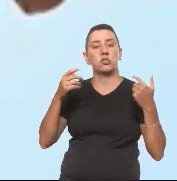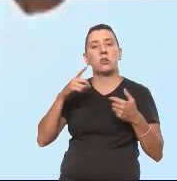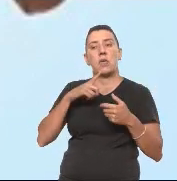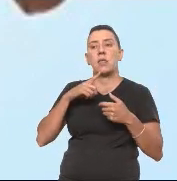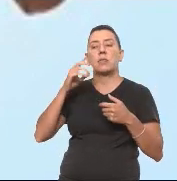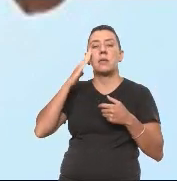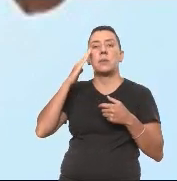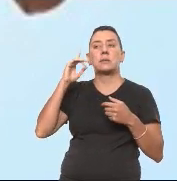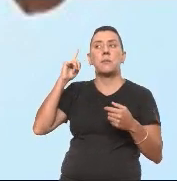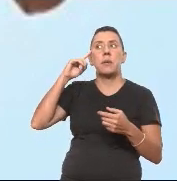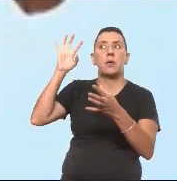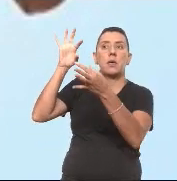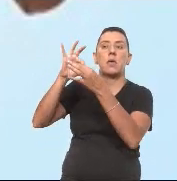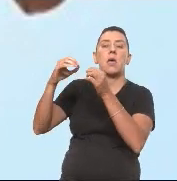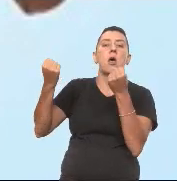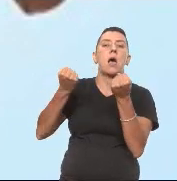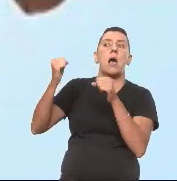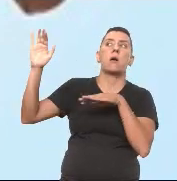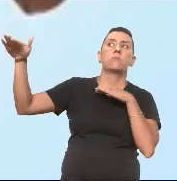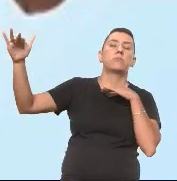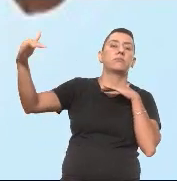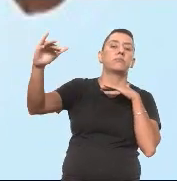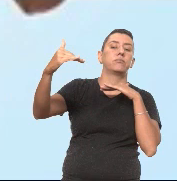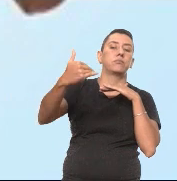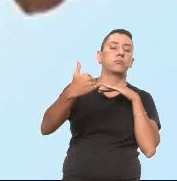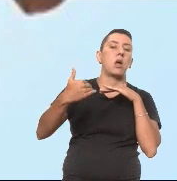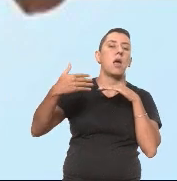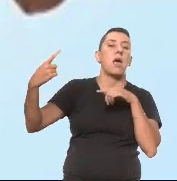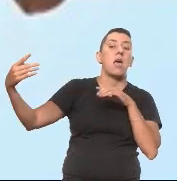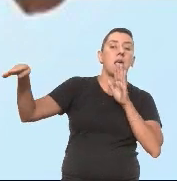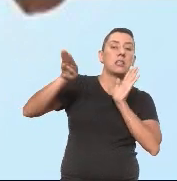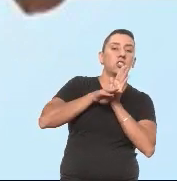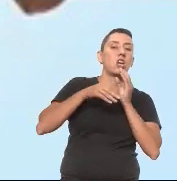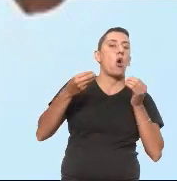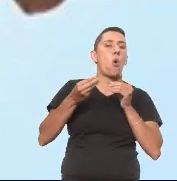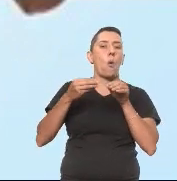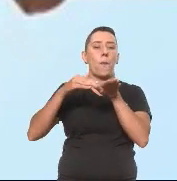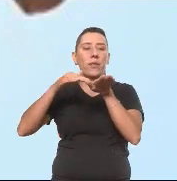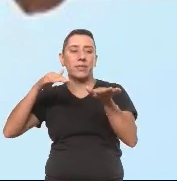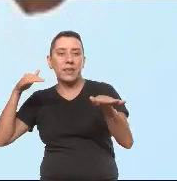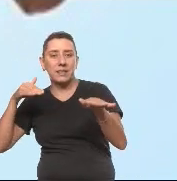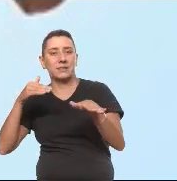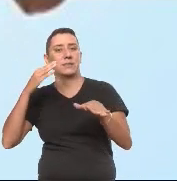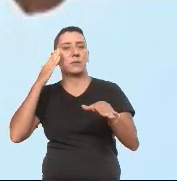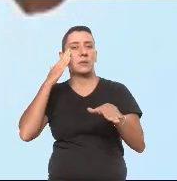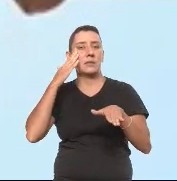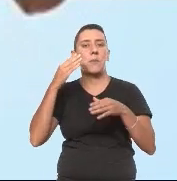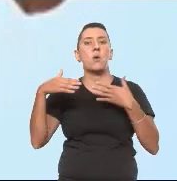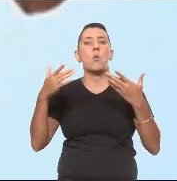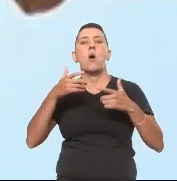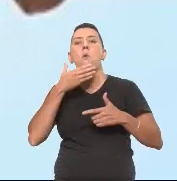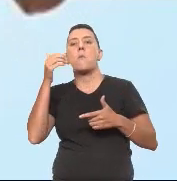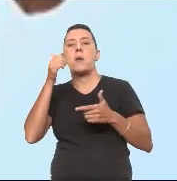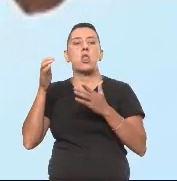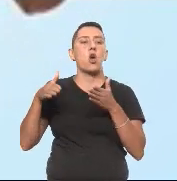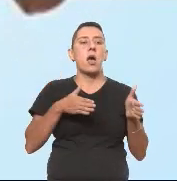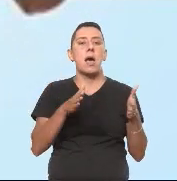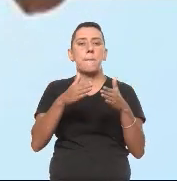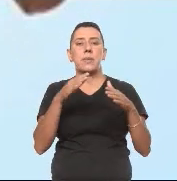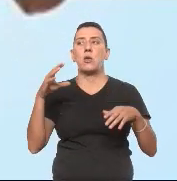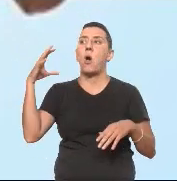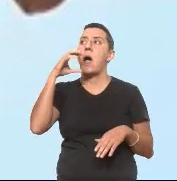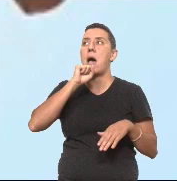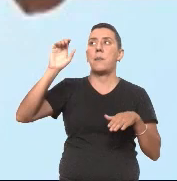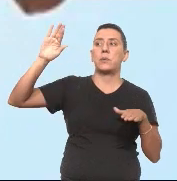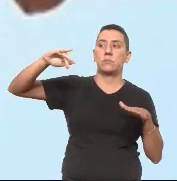de trânsito com sistema de de vias de acesso para saber por qual a melhor rota Qual é a melhor caminho que